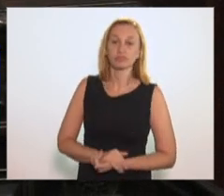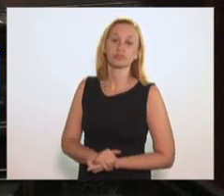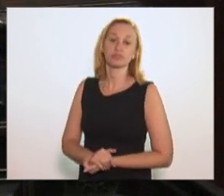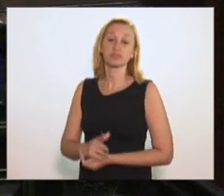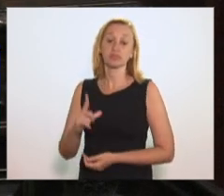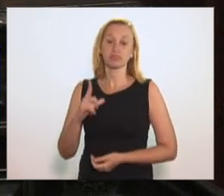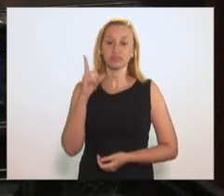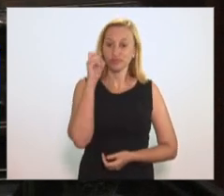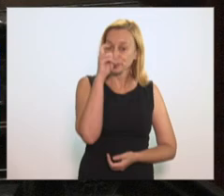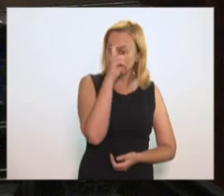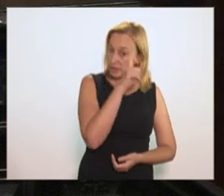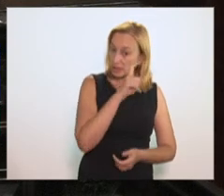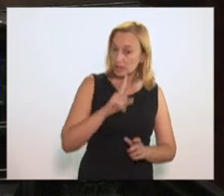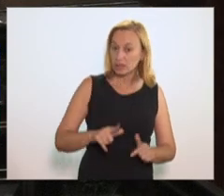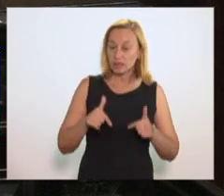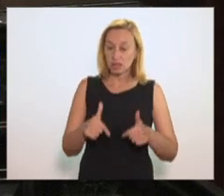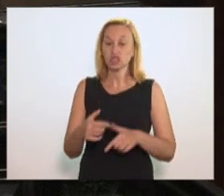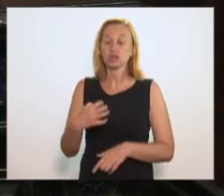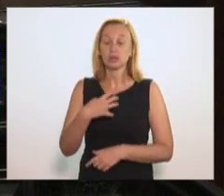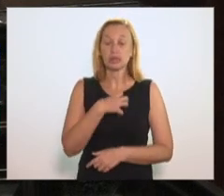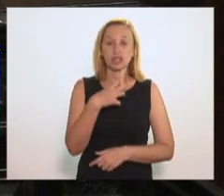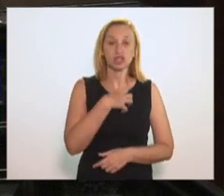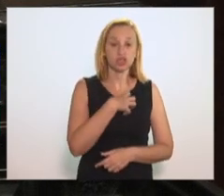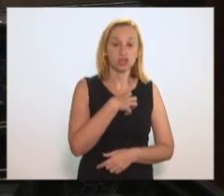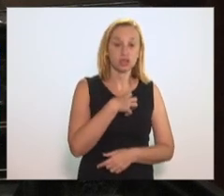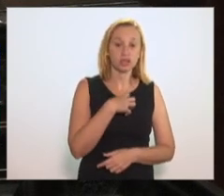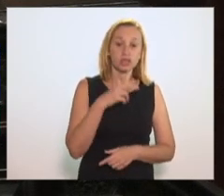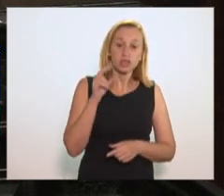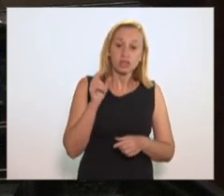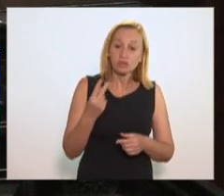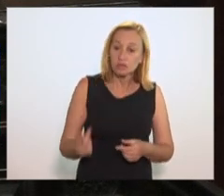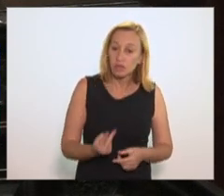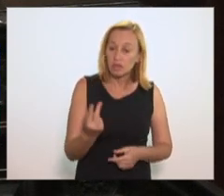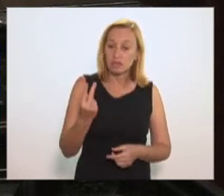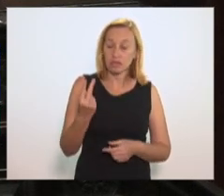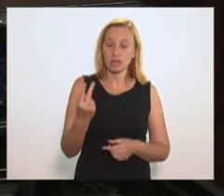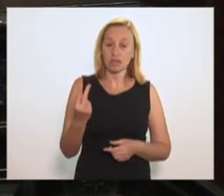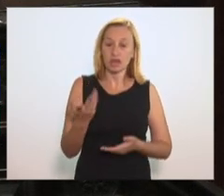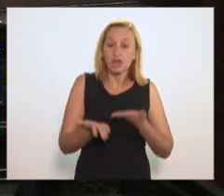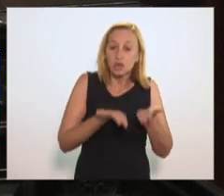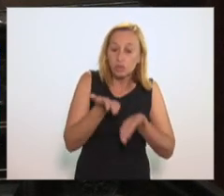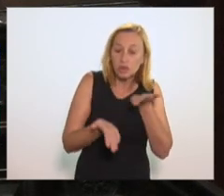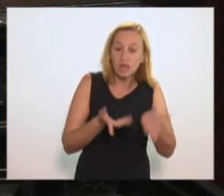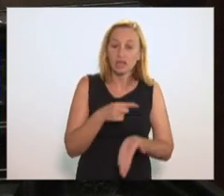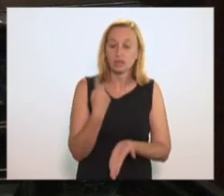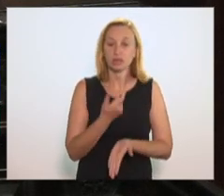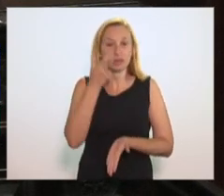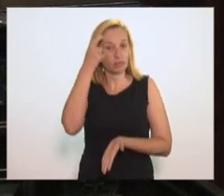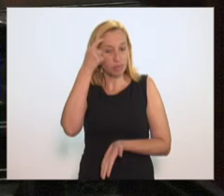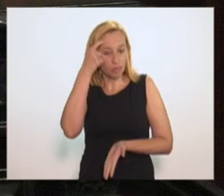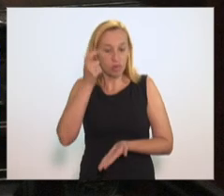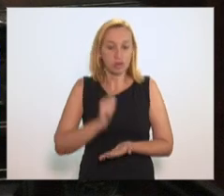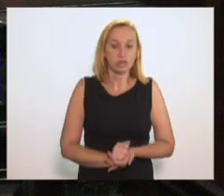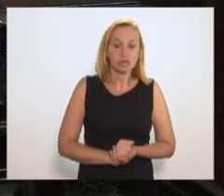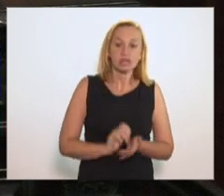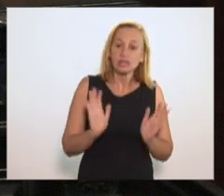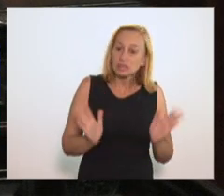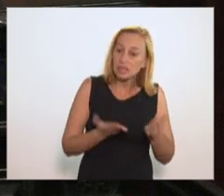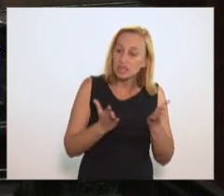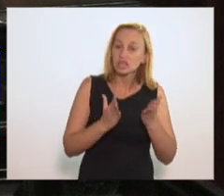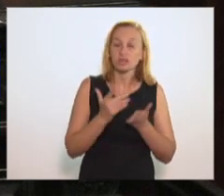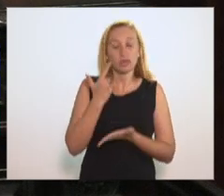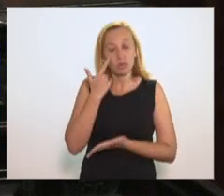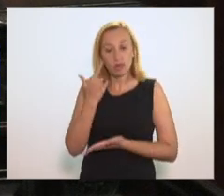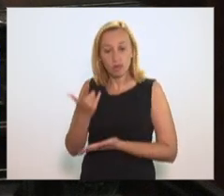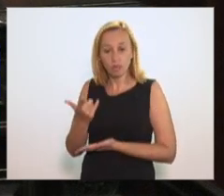tem uma dificuldade de atuar no sentido de preservar e valorizar a nossa memória a gente tem iniciativas como